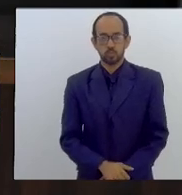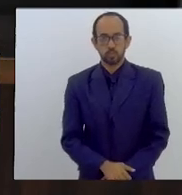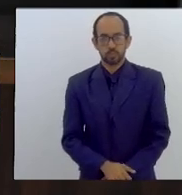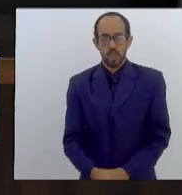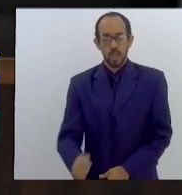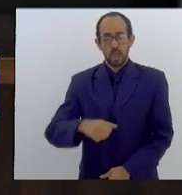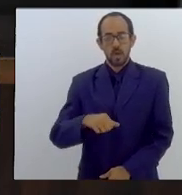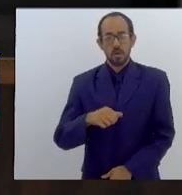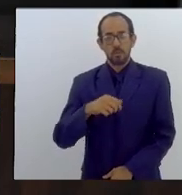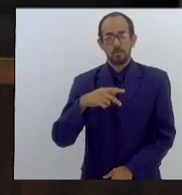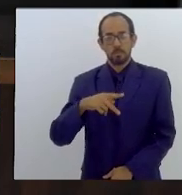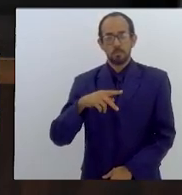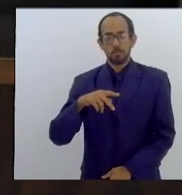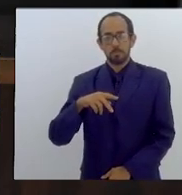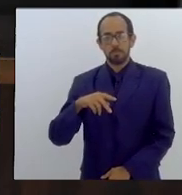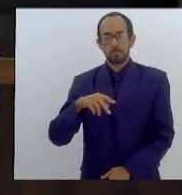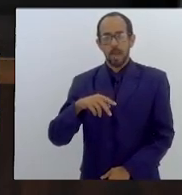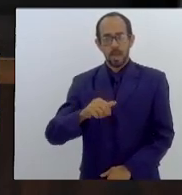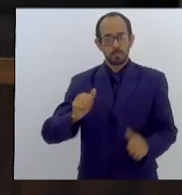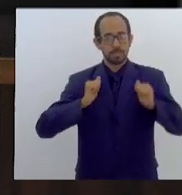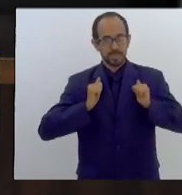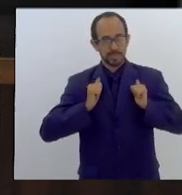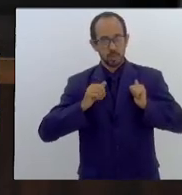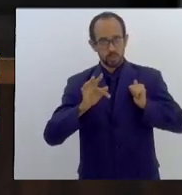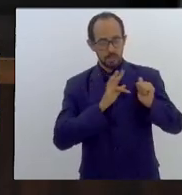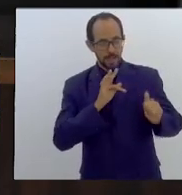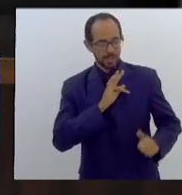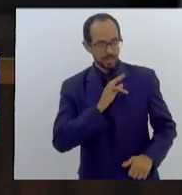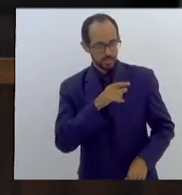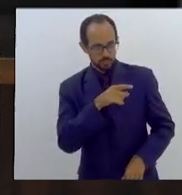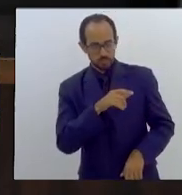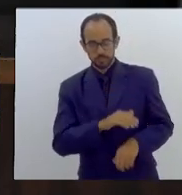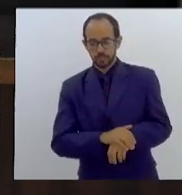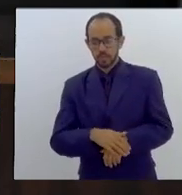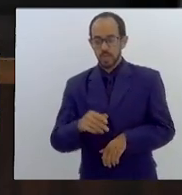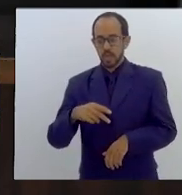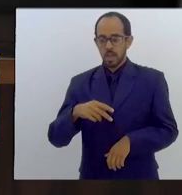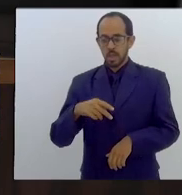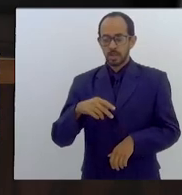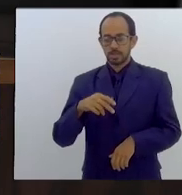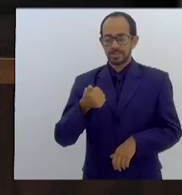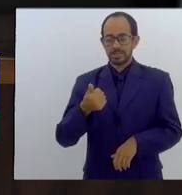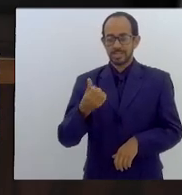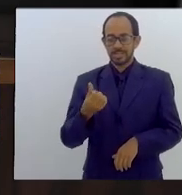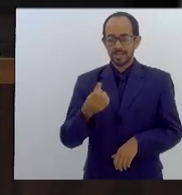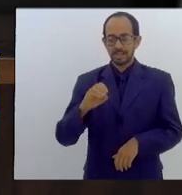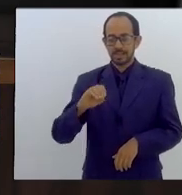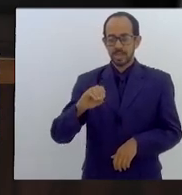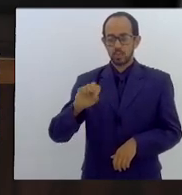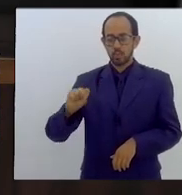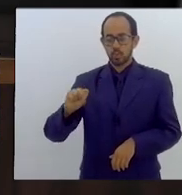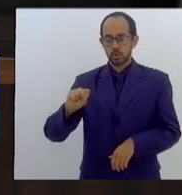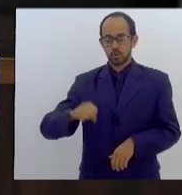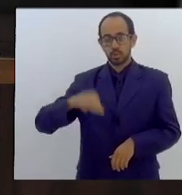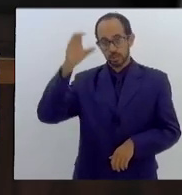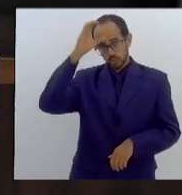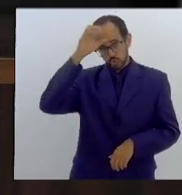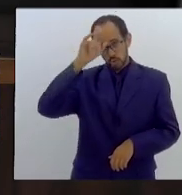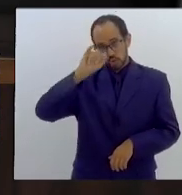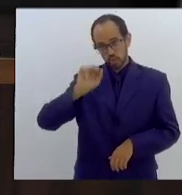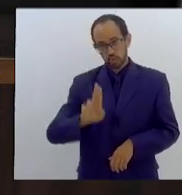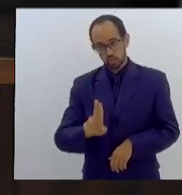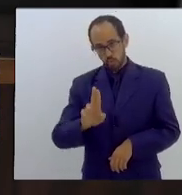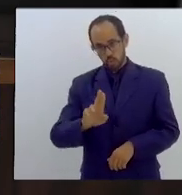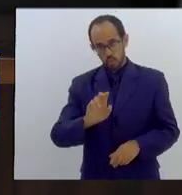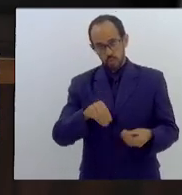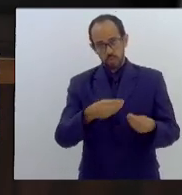Projeto de abstenção, deputada Marta. Projeto de resolução número 1608, de 22, de autoria da deputada Tia Ju, concede